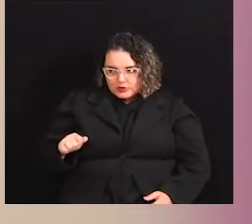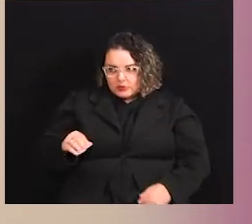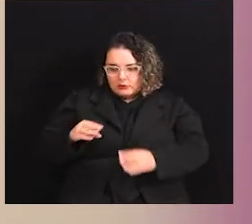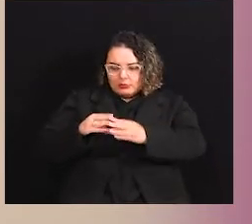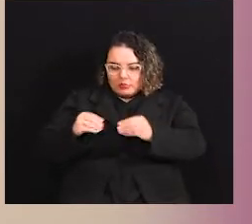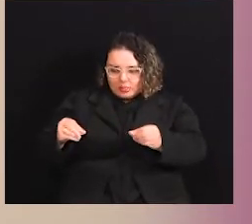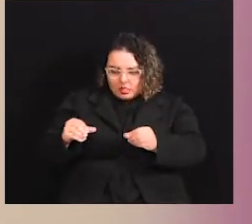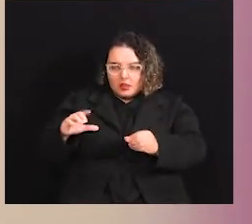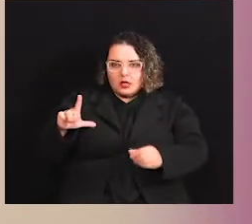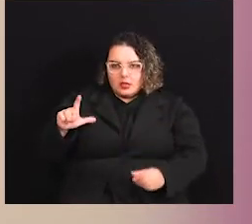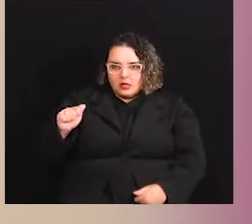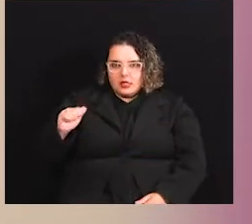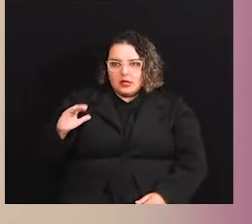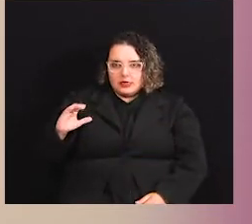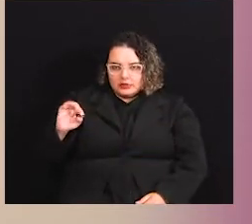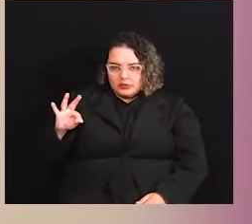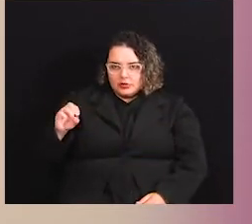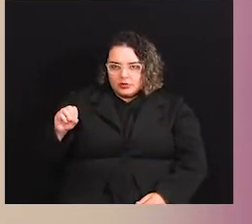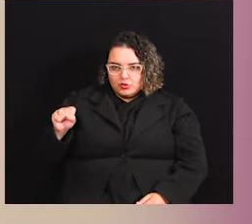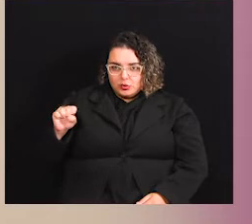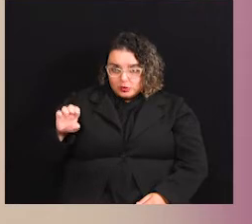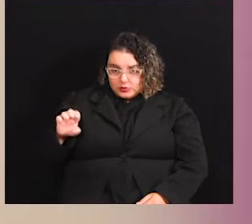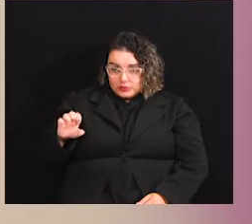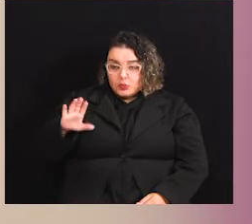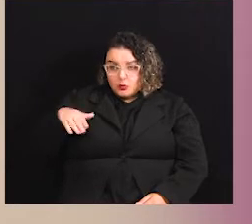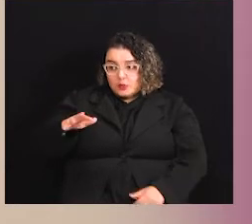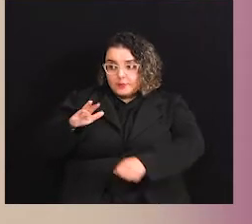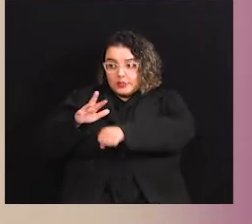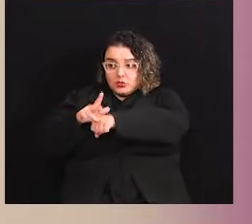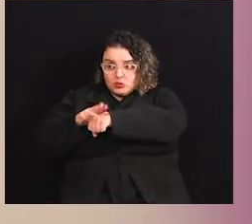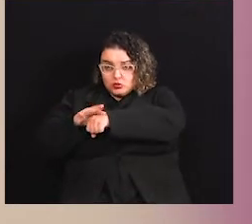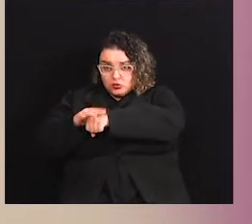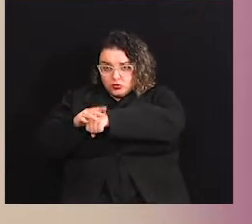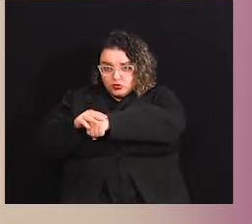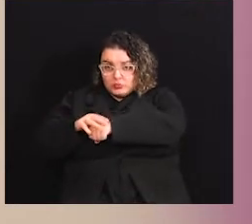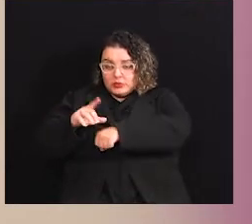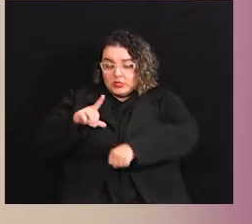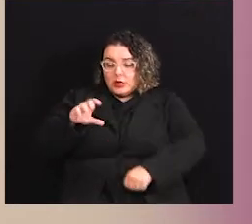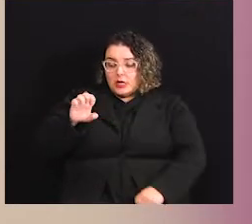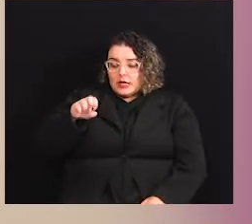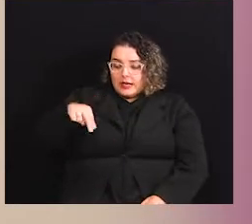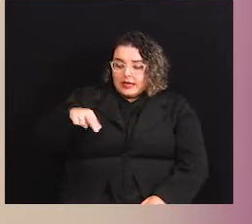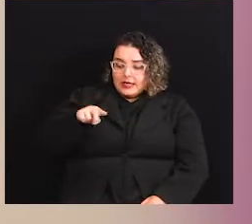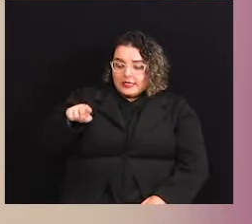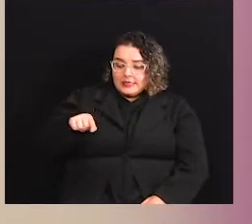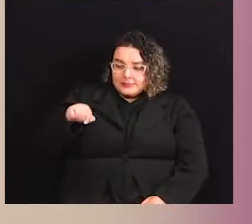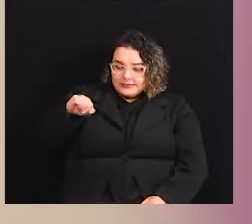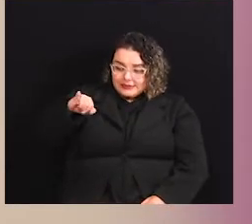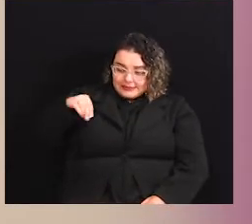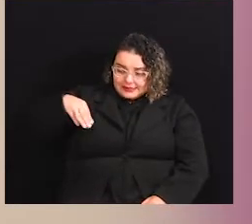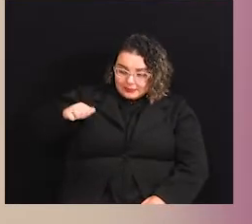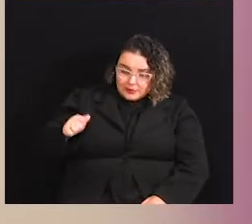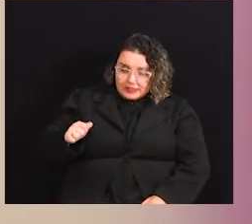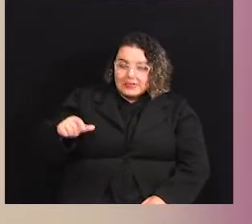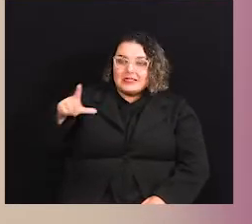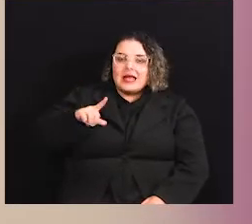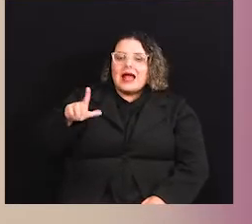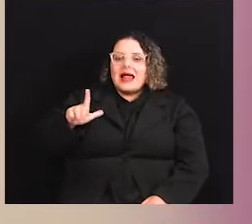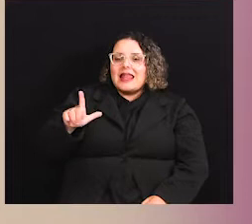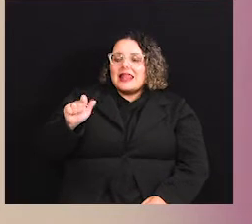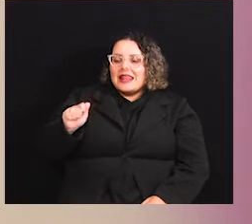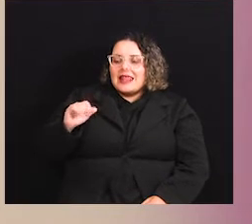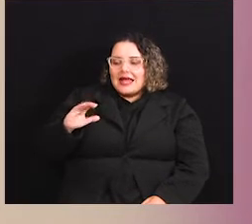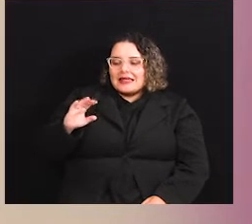fala em intolerância à lactose, a gente tem uma enzima digestiva chamada lactase, que promove